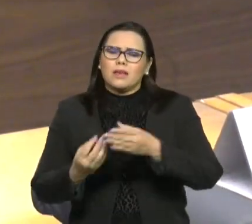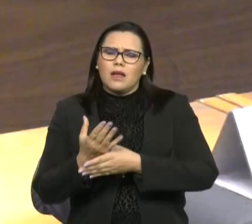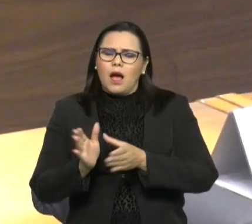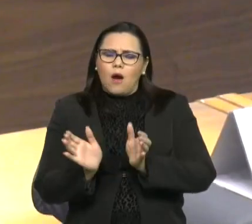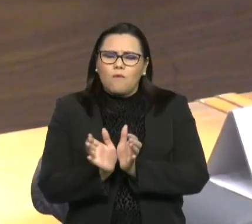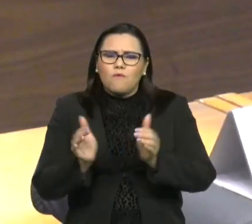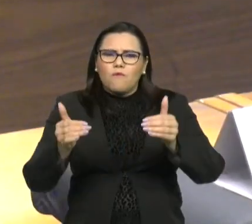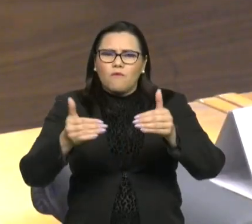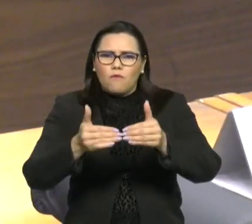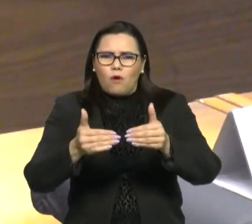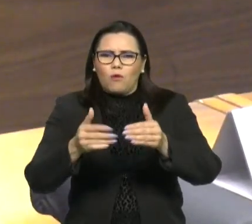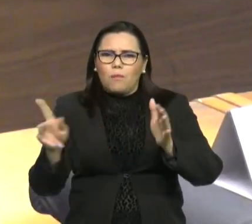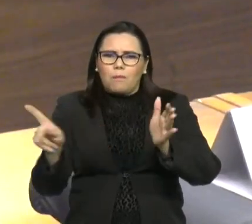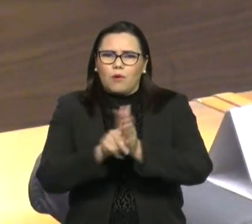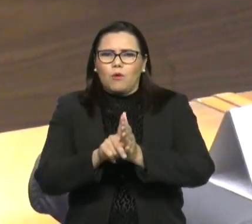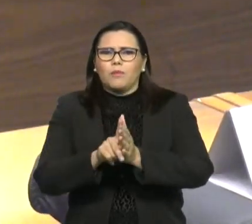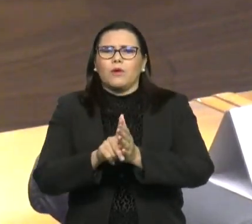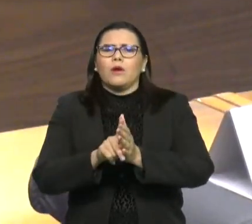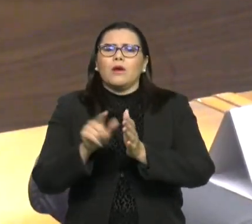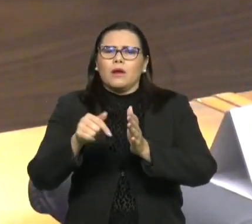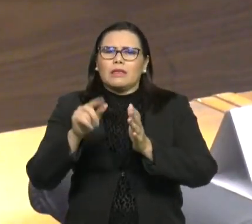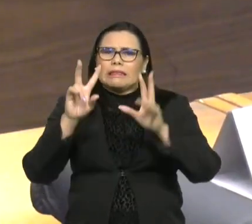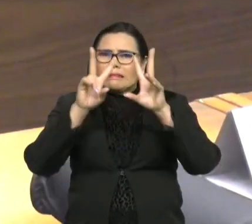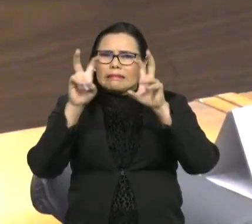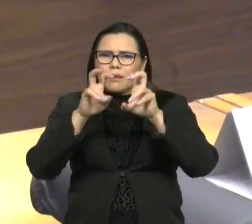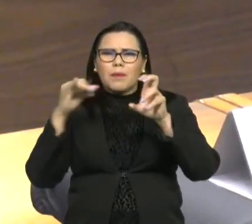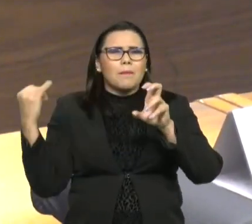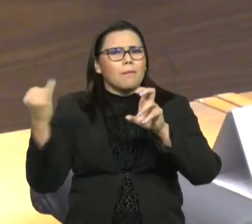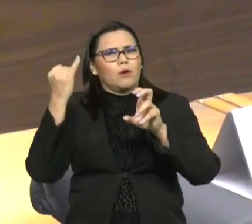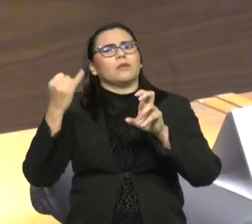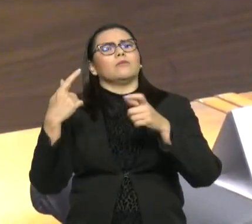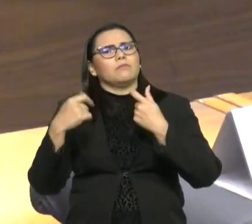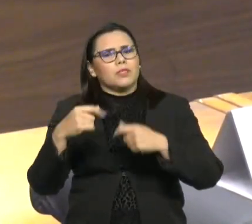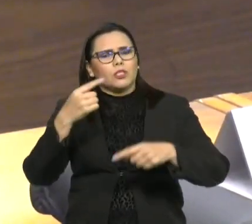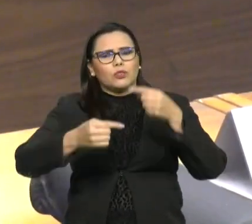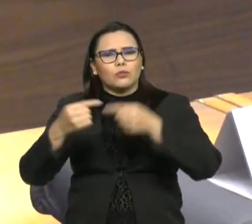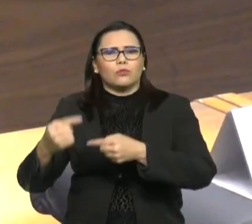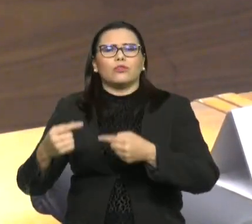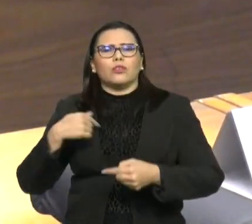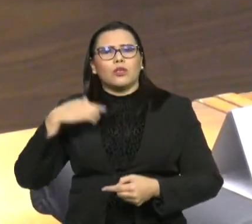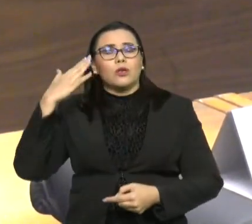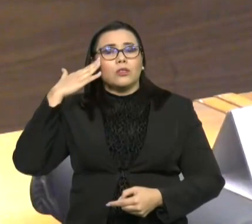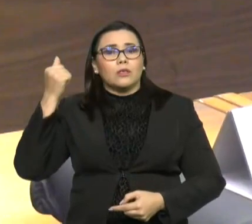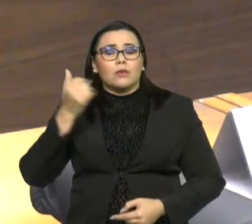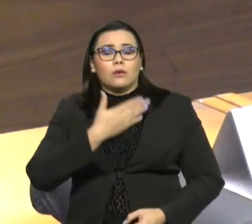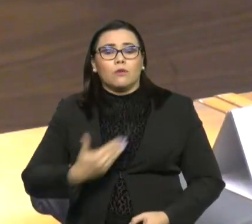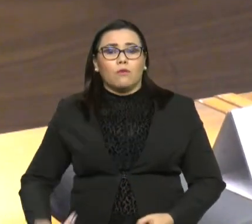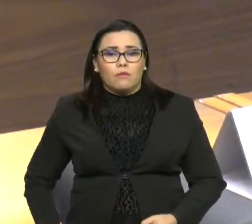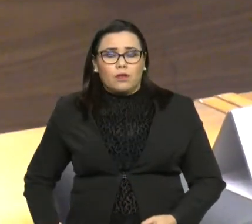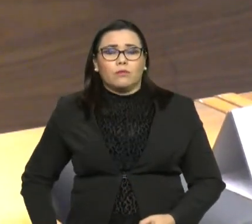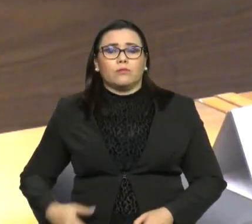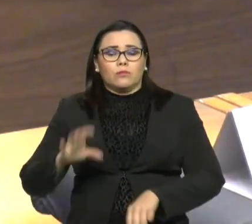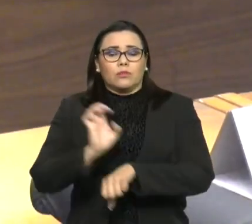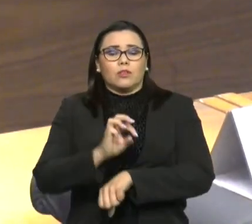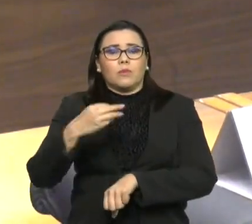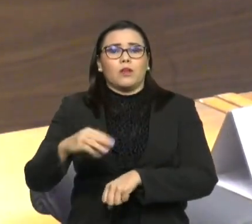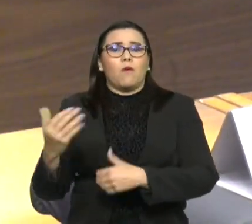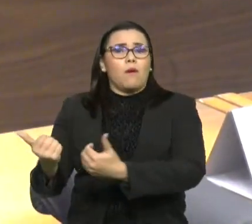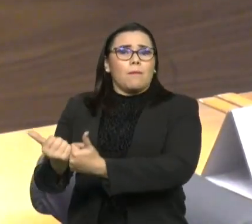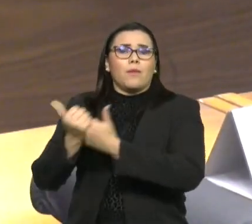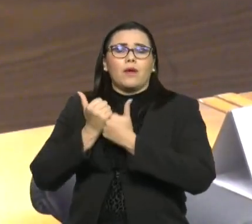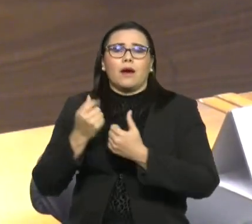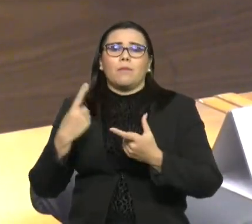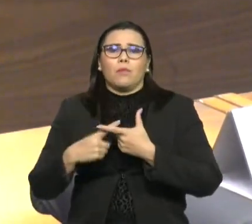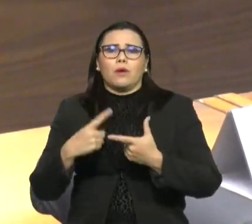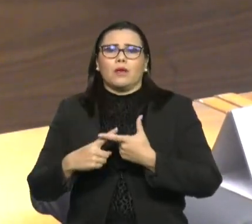essa discussão, e eu não tenho dúvida que o governo do Estado haverá também de nos apoiar, porque esse problema não é do deputado